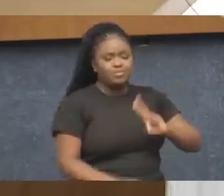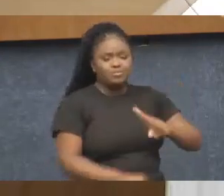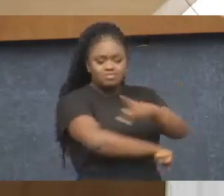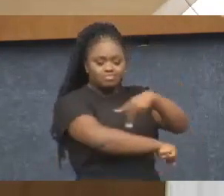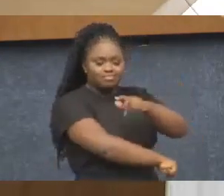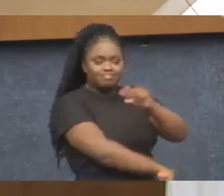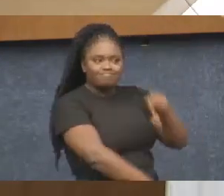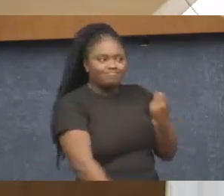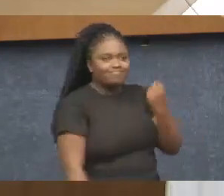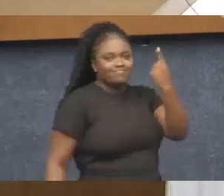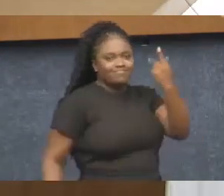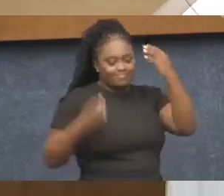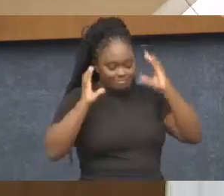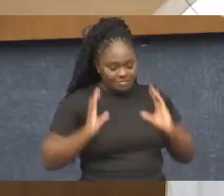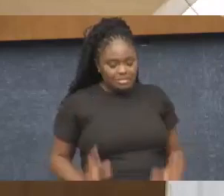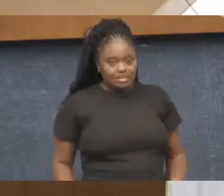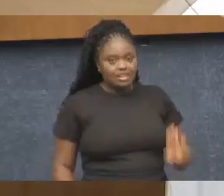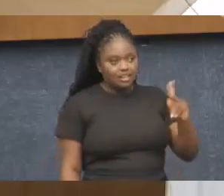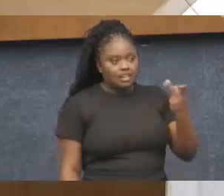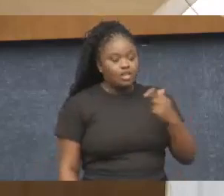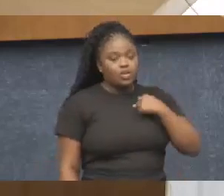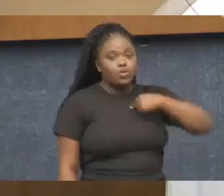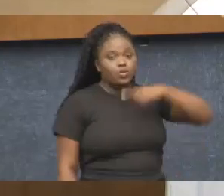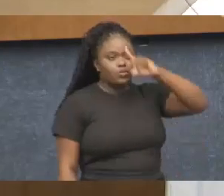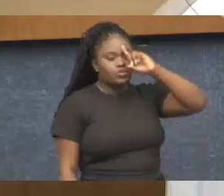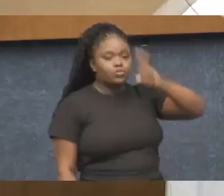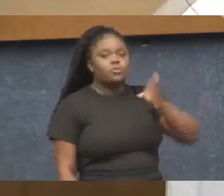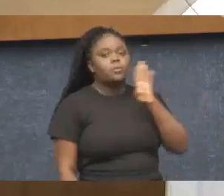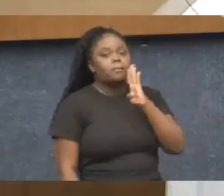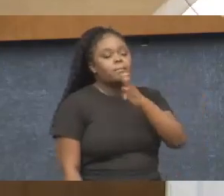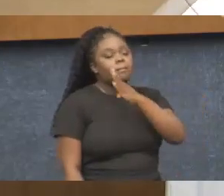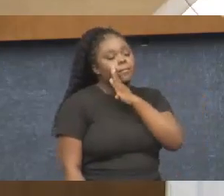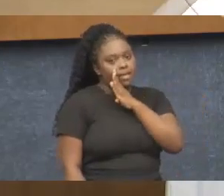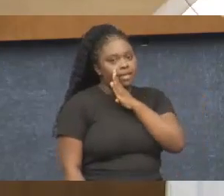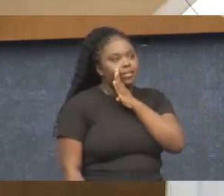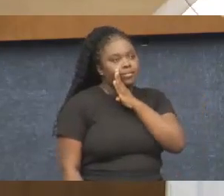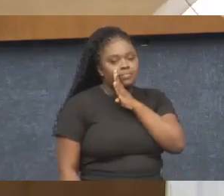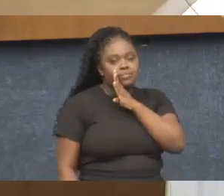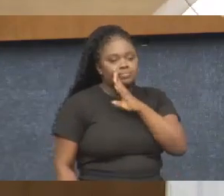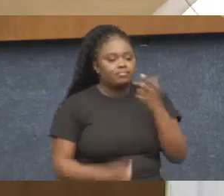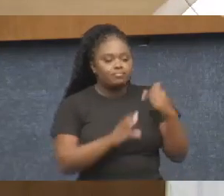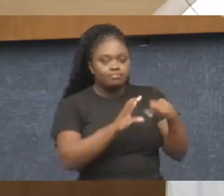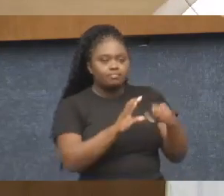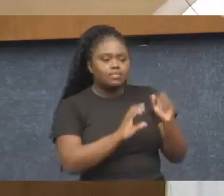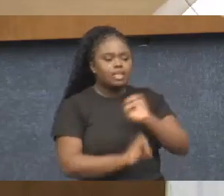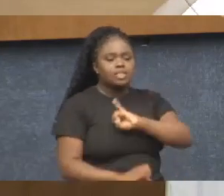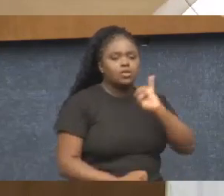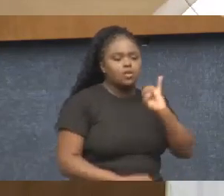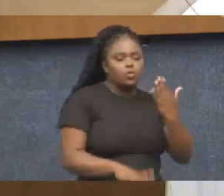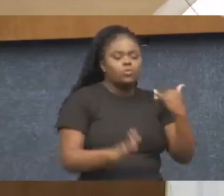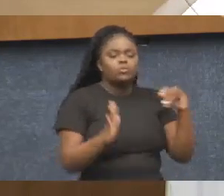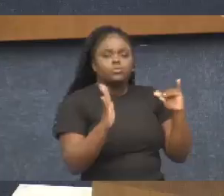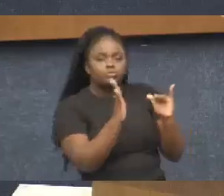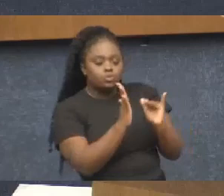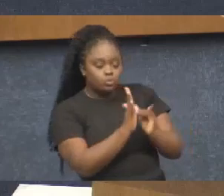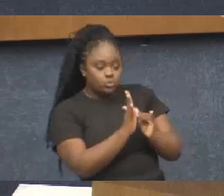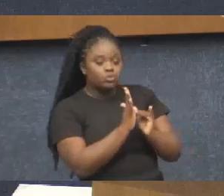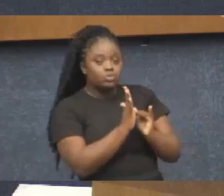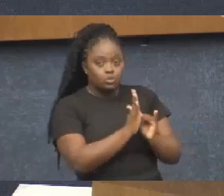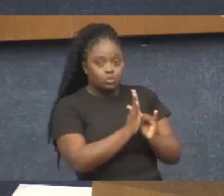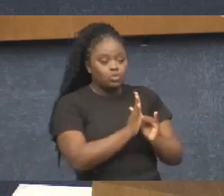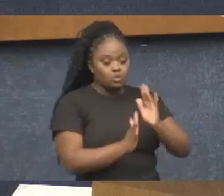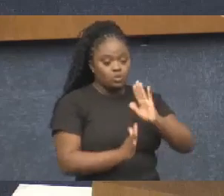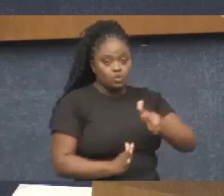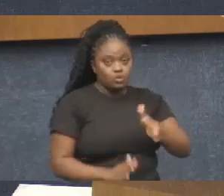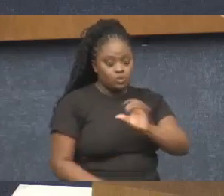Peço perdão. É, eu sou dono de um bar no centro, e se tudo isso ainda não fosse